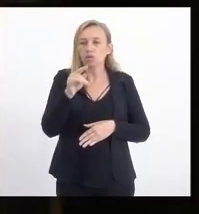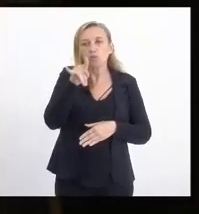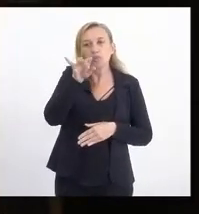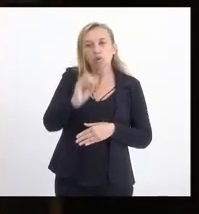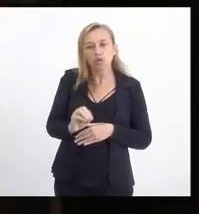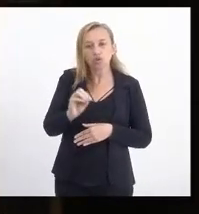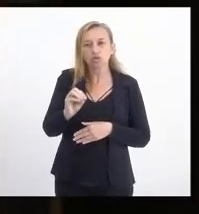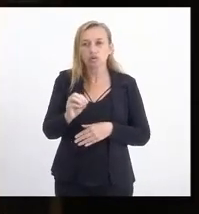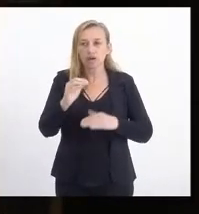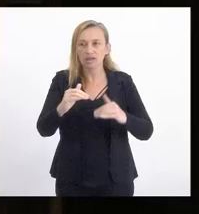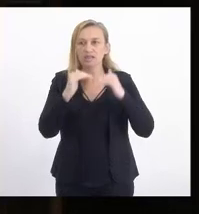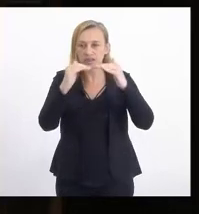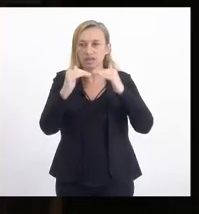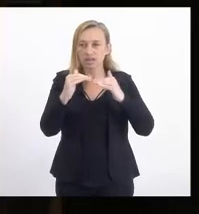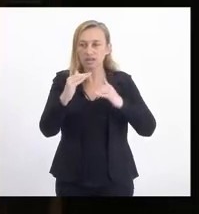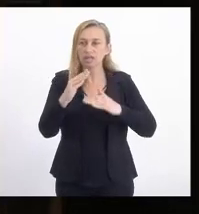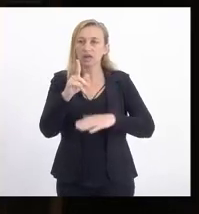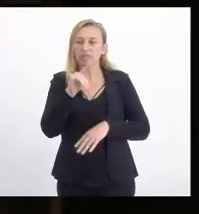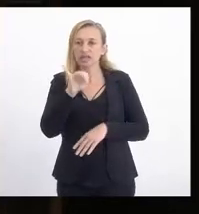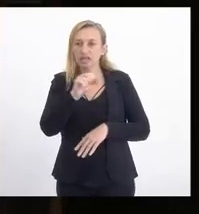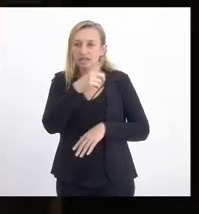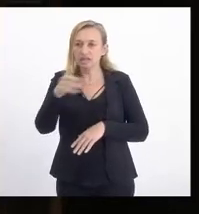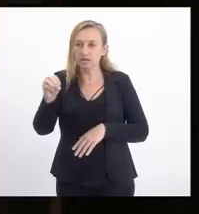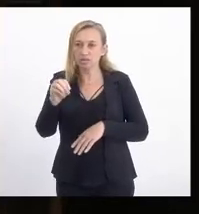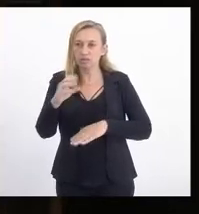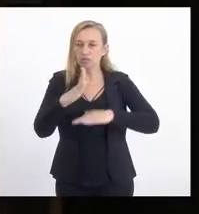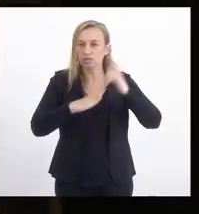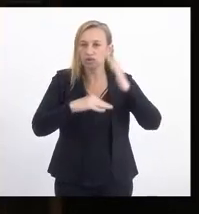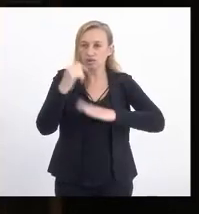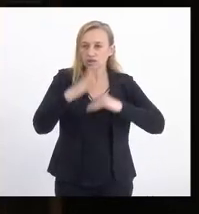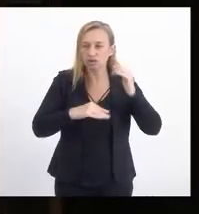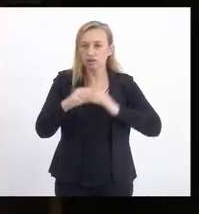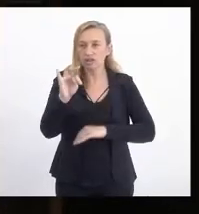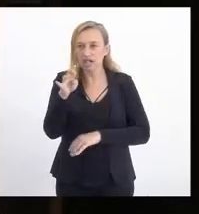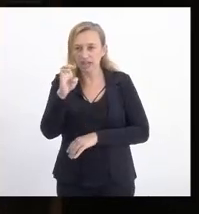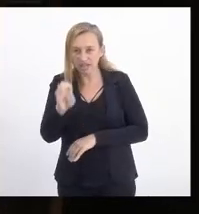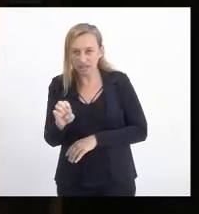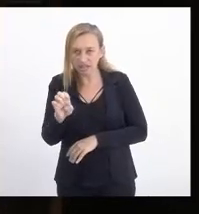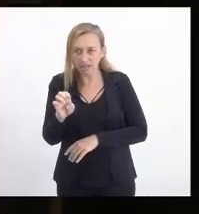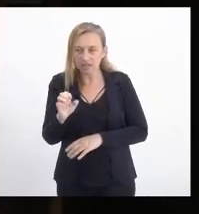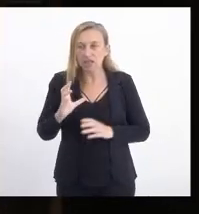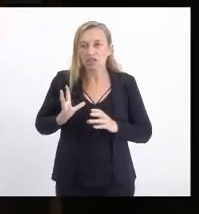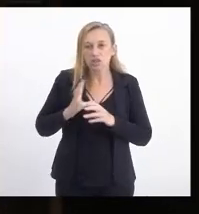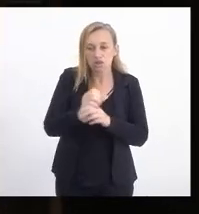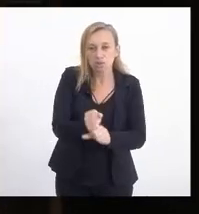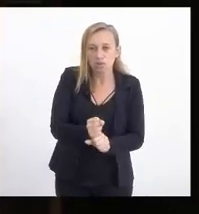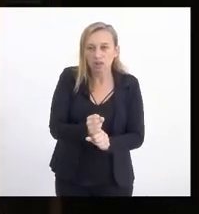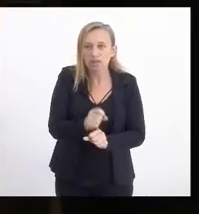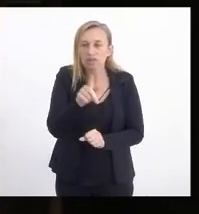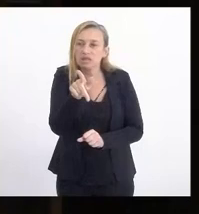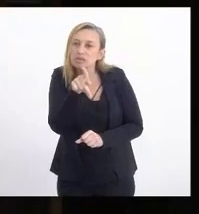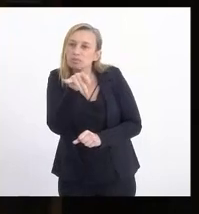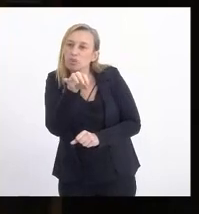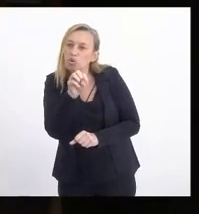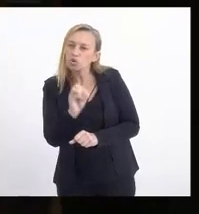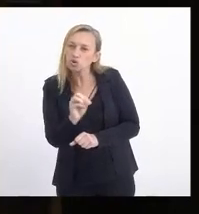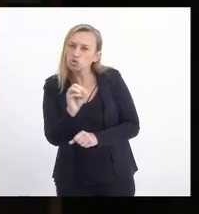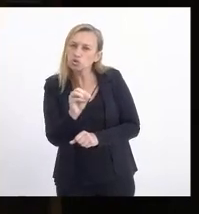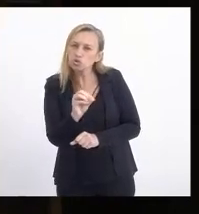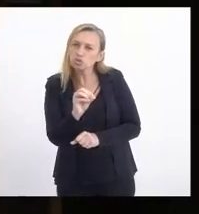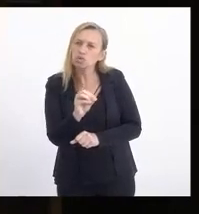habilitação profissional Gretchen e habilitação profissional e Gretchen calculada sobre esse posto é